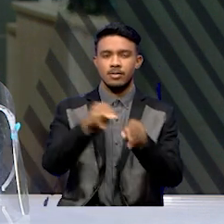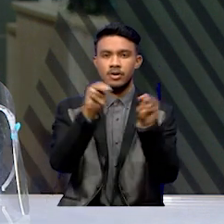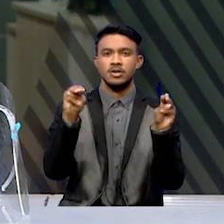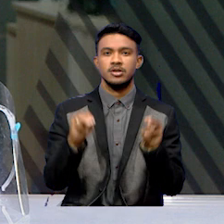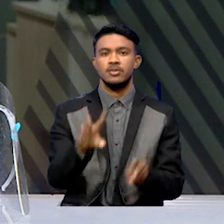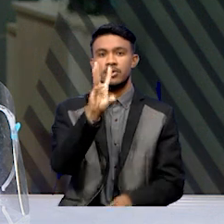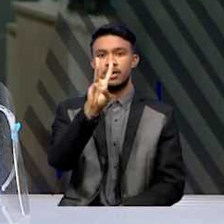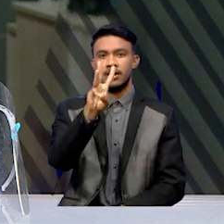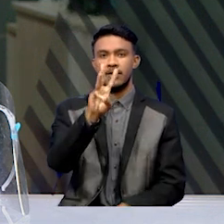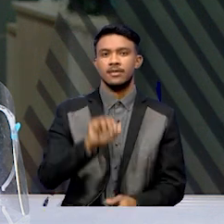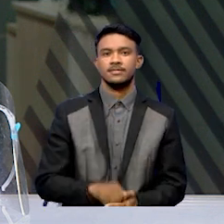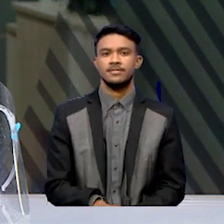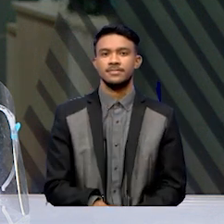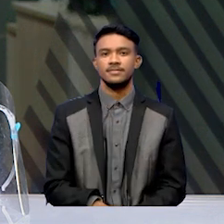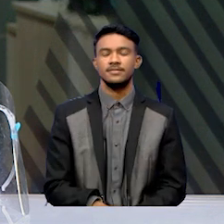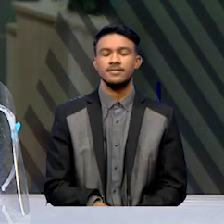Neng.